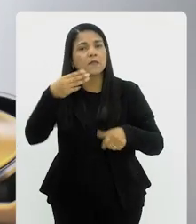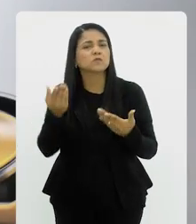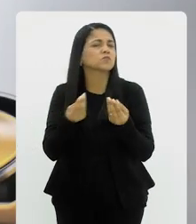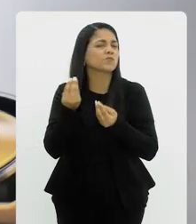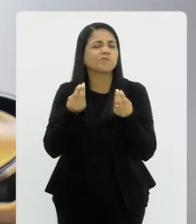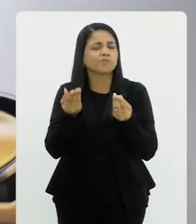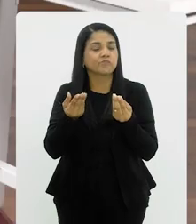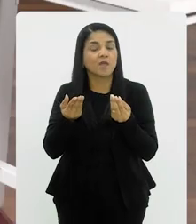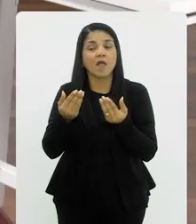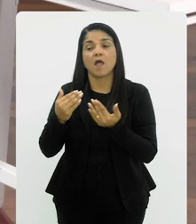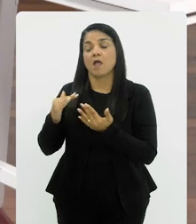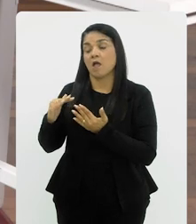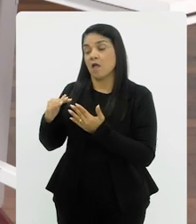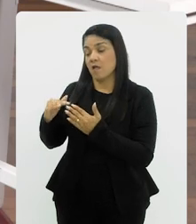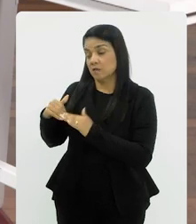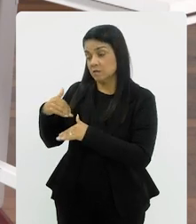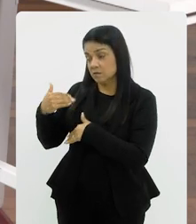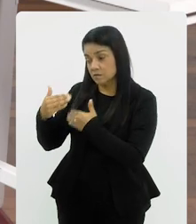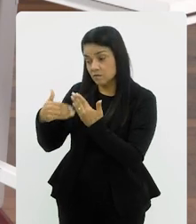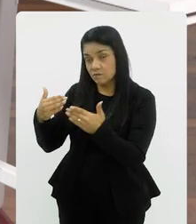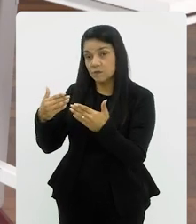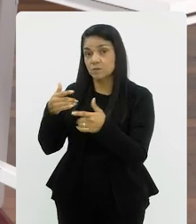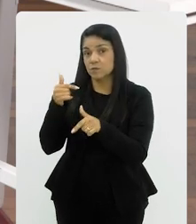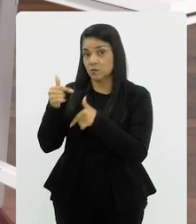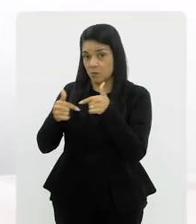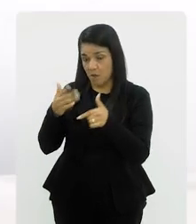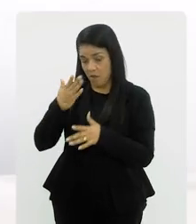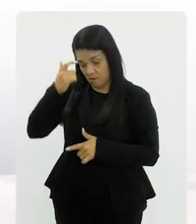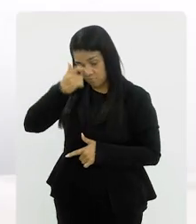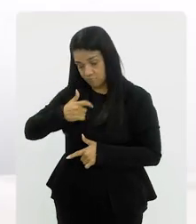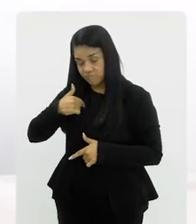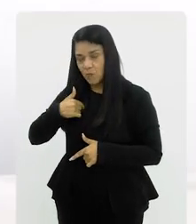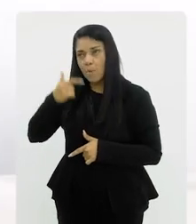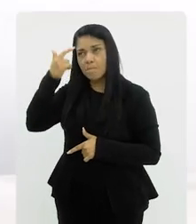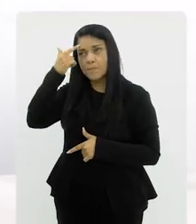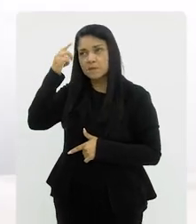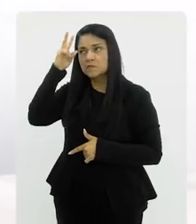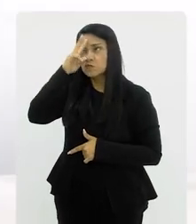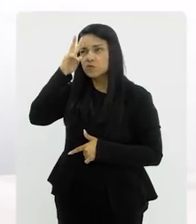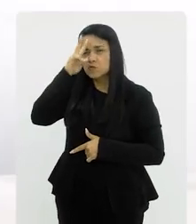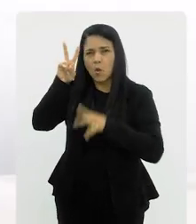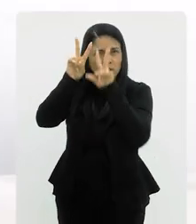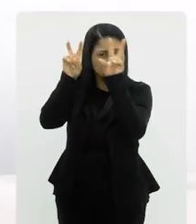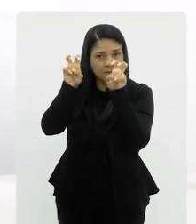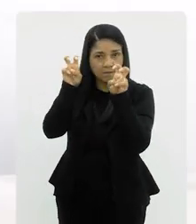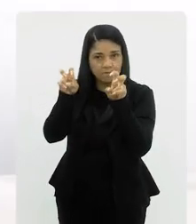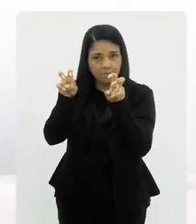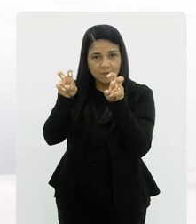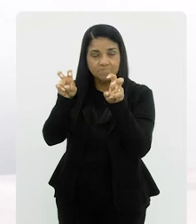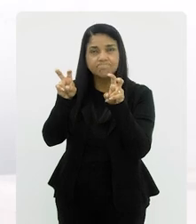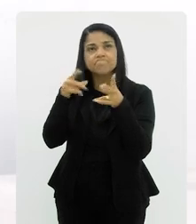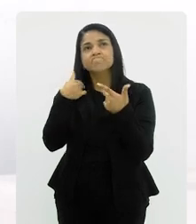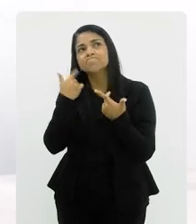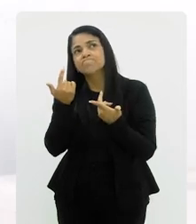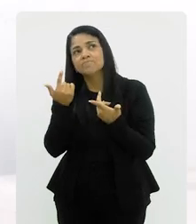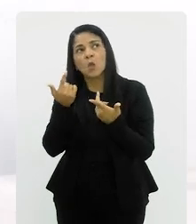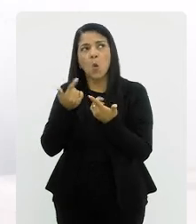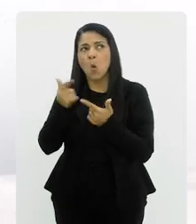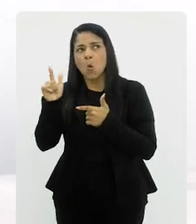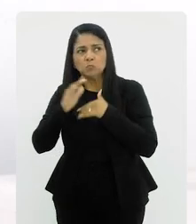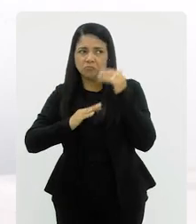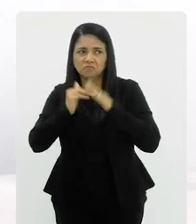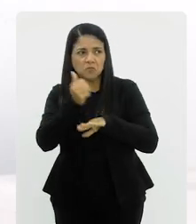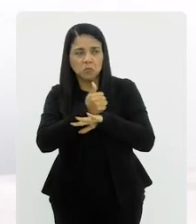trabalho? No desenvolvimento do trabalho, assim, quando eu penso no enredo, a primeira, eu não sei como que os